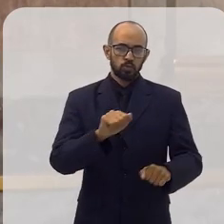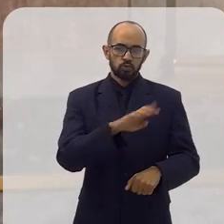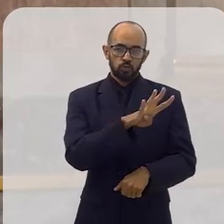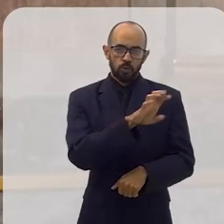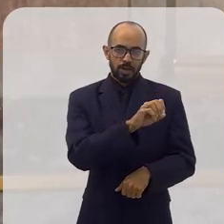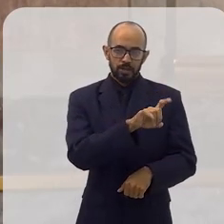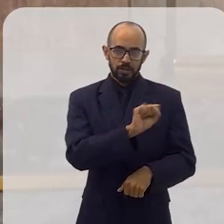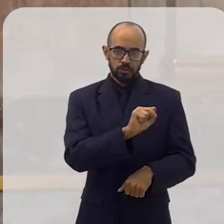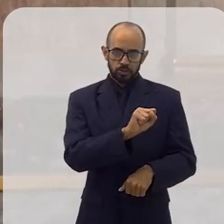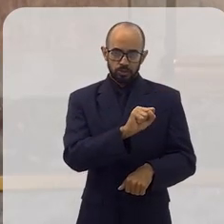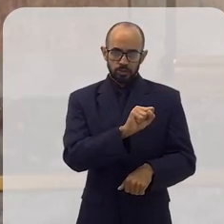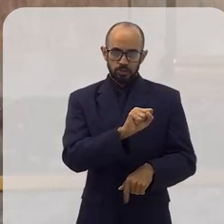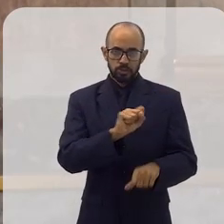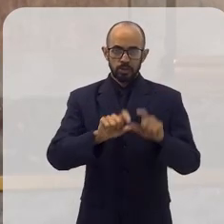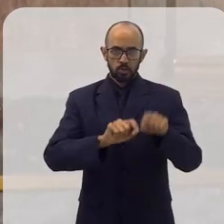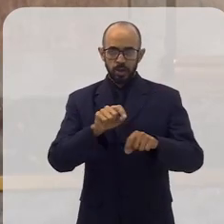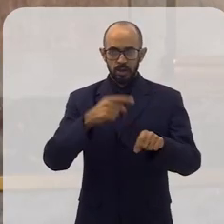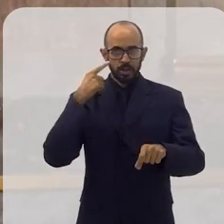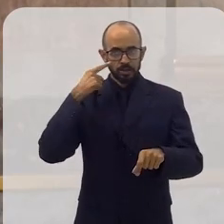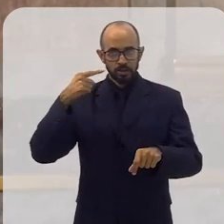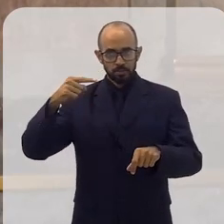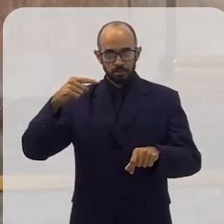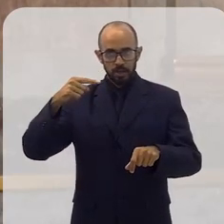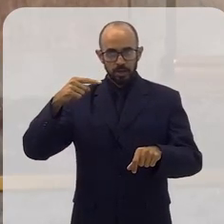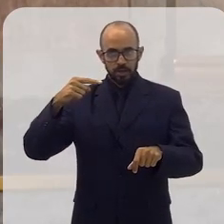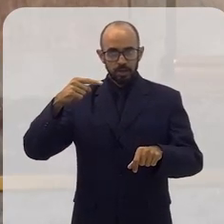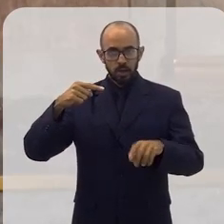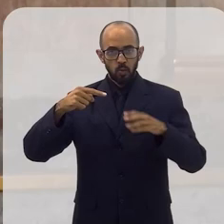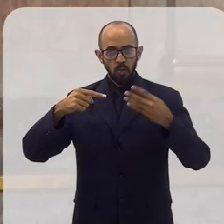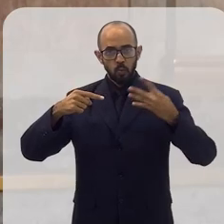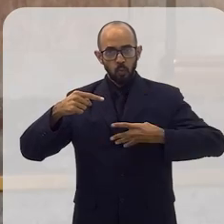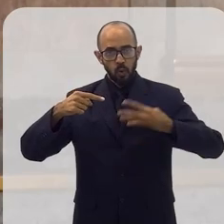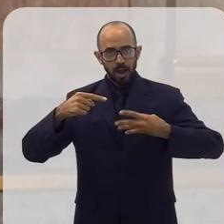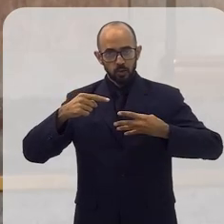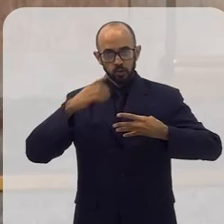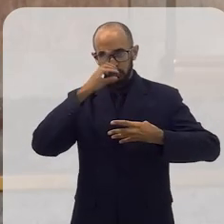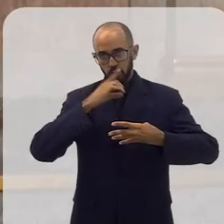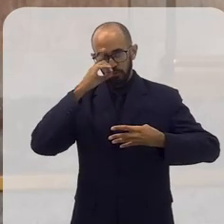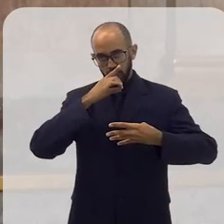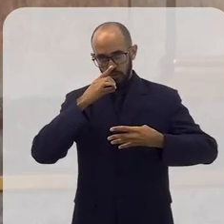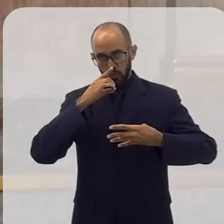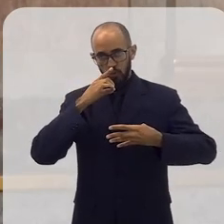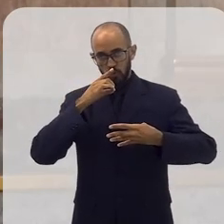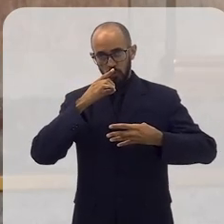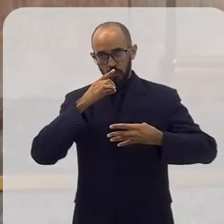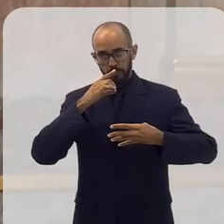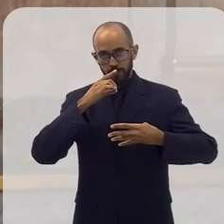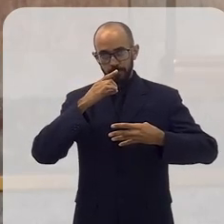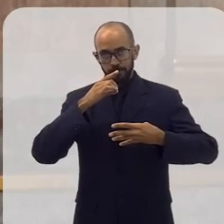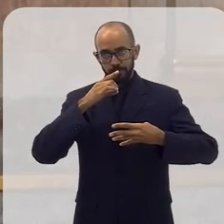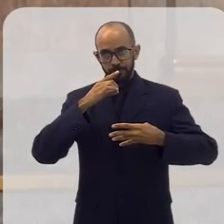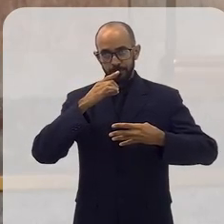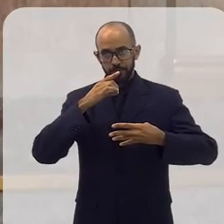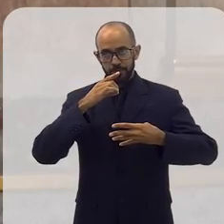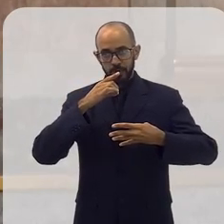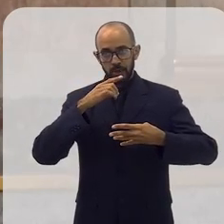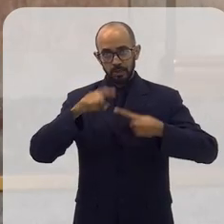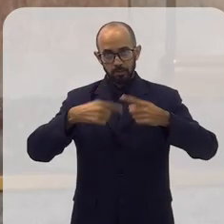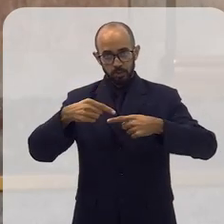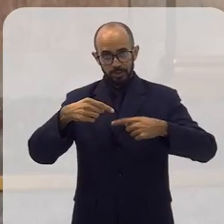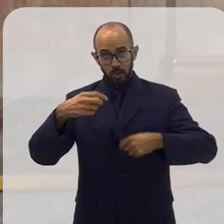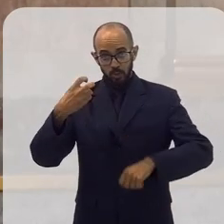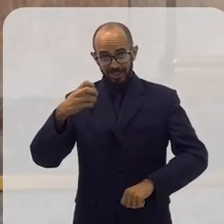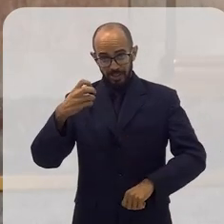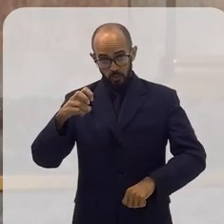da quaresma, na semana que chega para o quarto domingo da quaresma, que